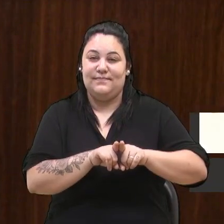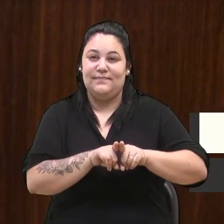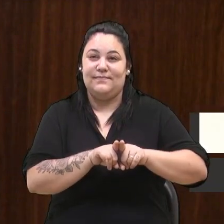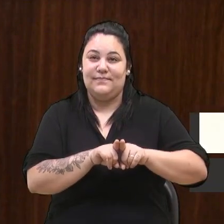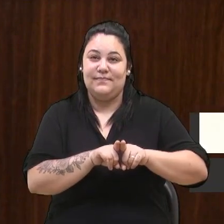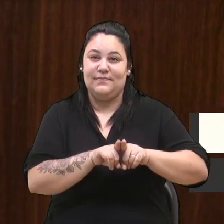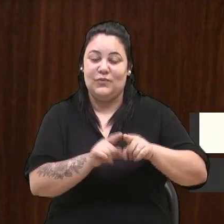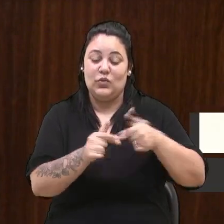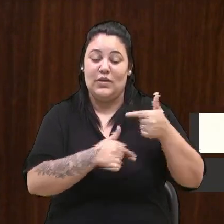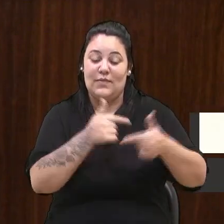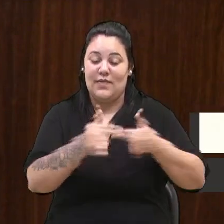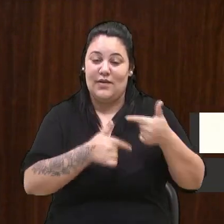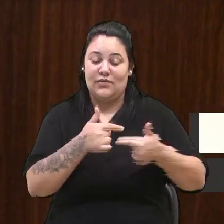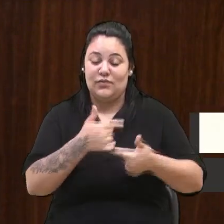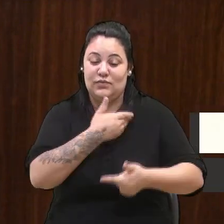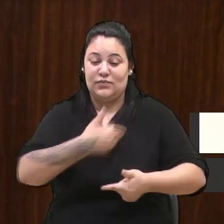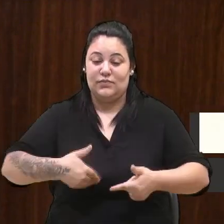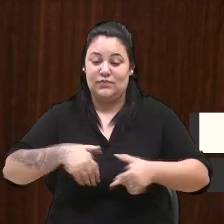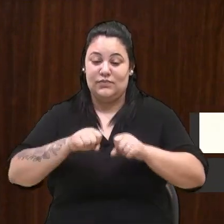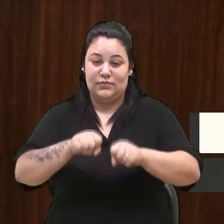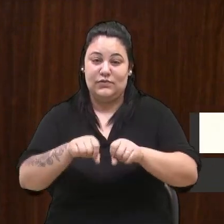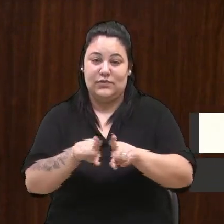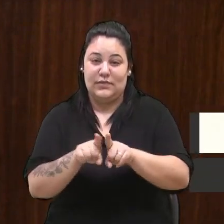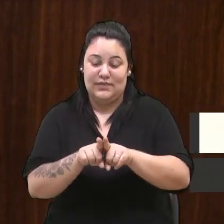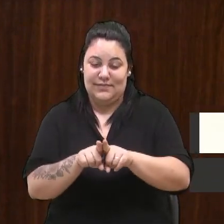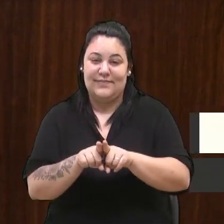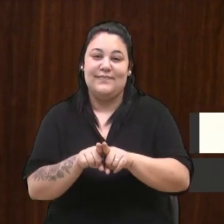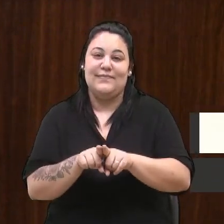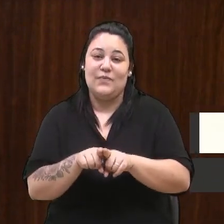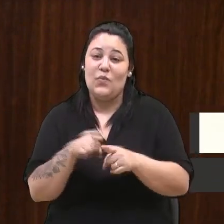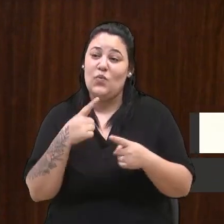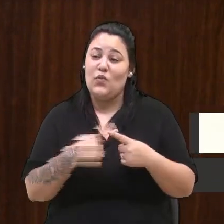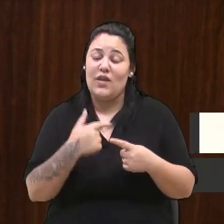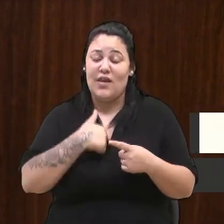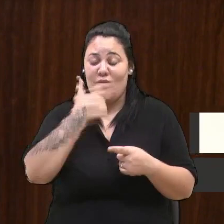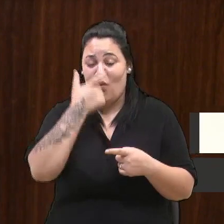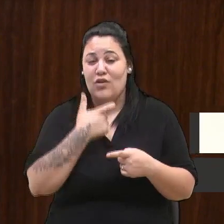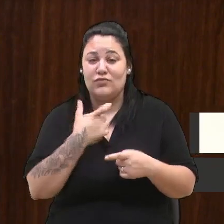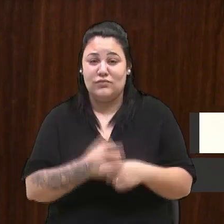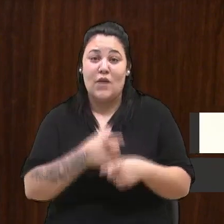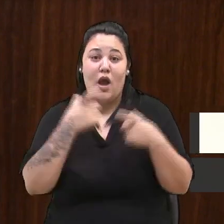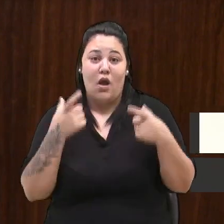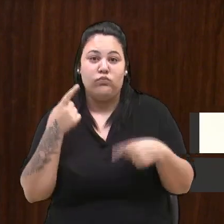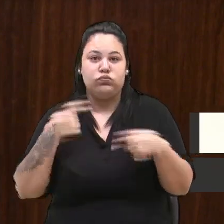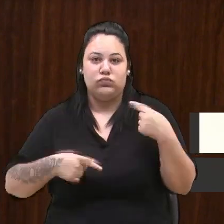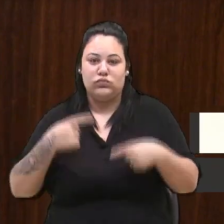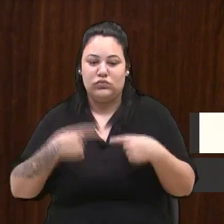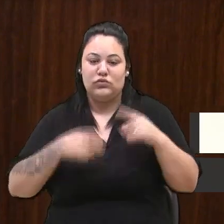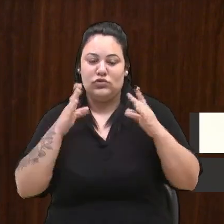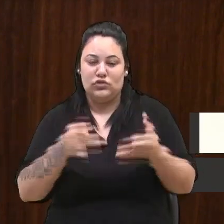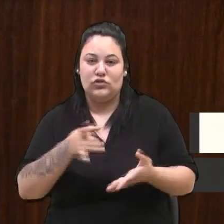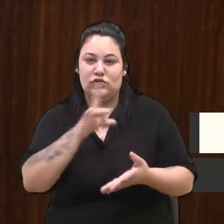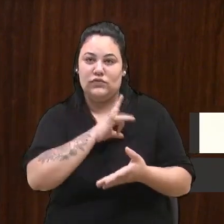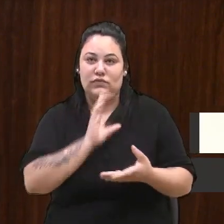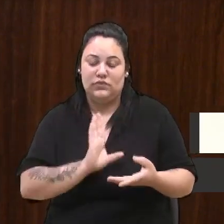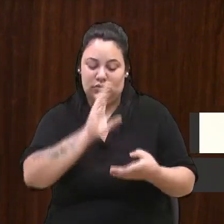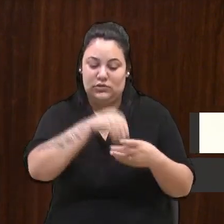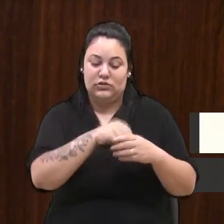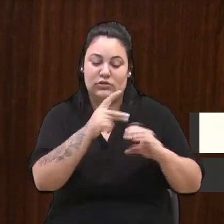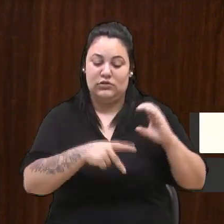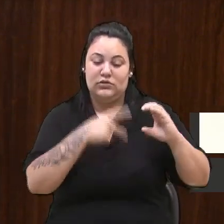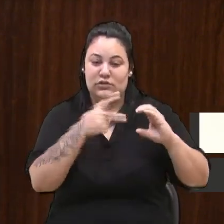mercado público. De fato, uma das maiores discussões que nós tivemos dentro desta